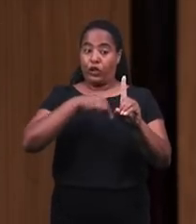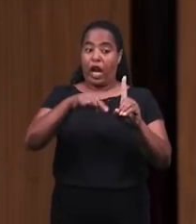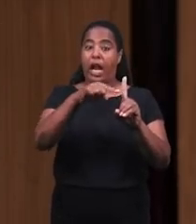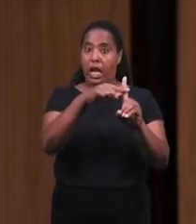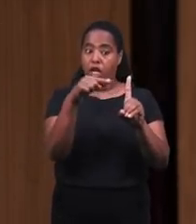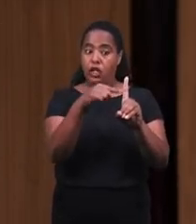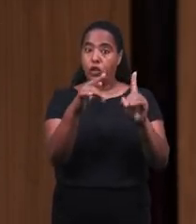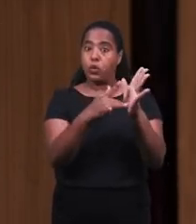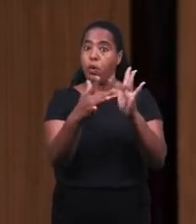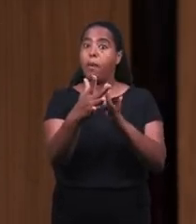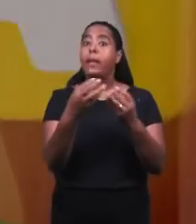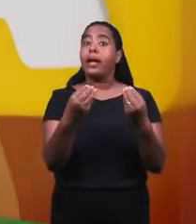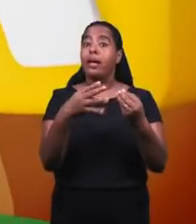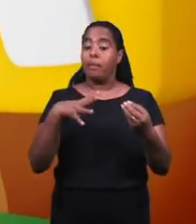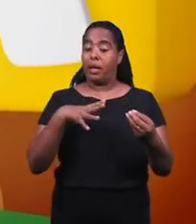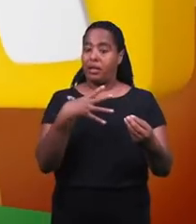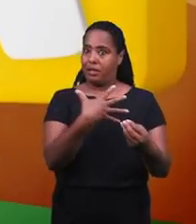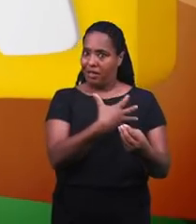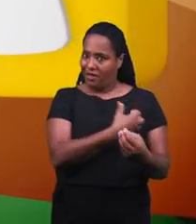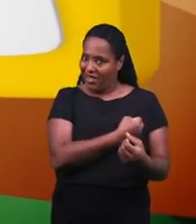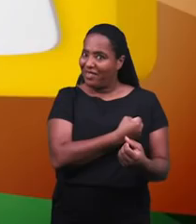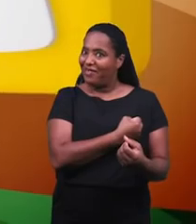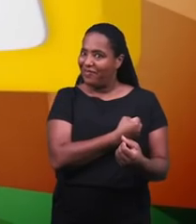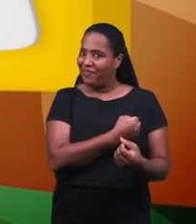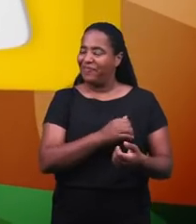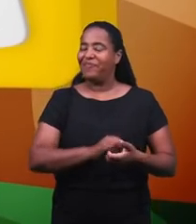Jesus morreu na cruz para nos salvar.